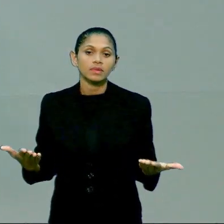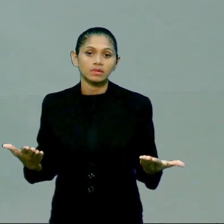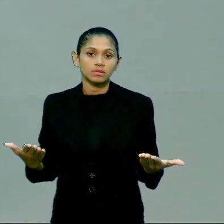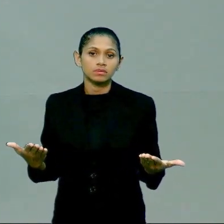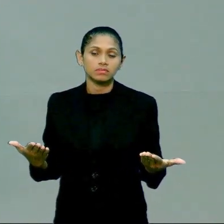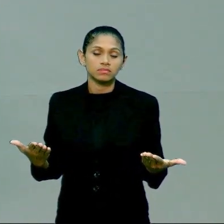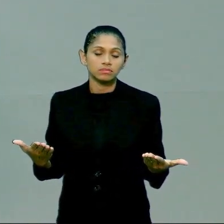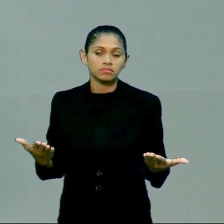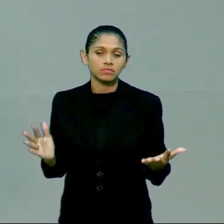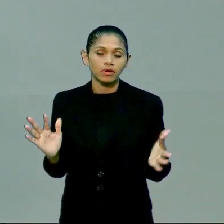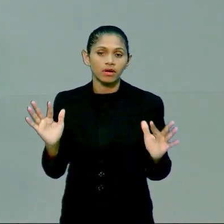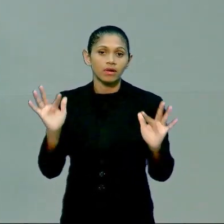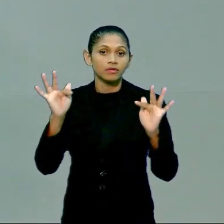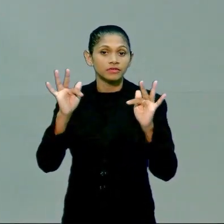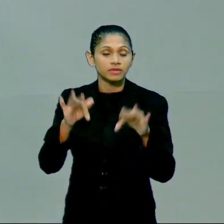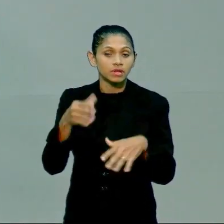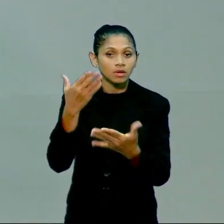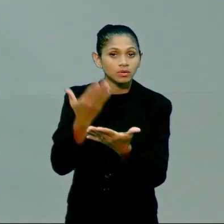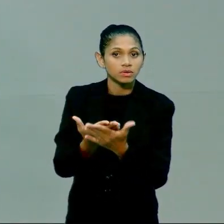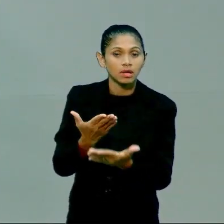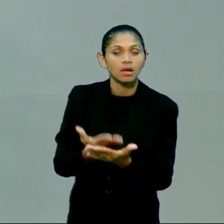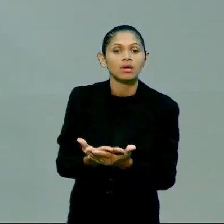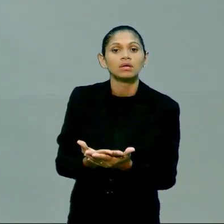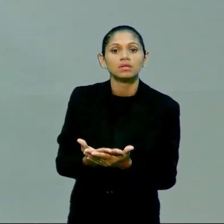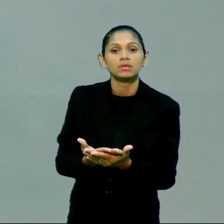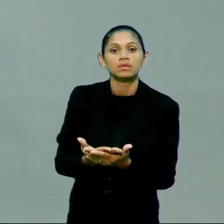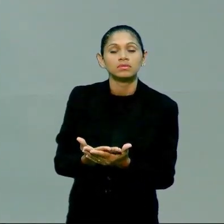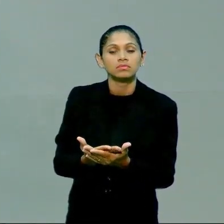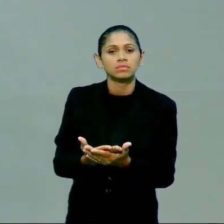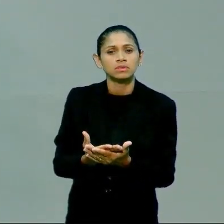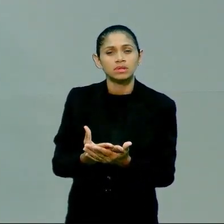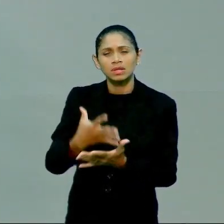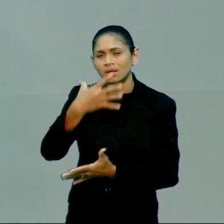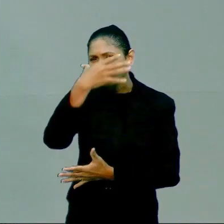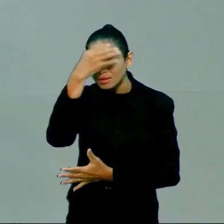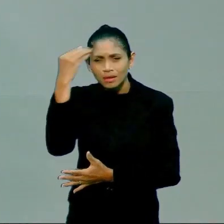galerinha. Chegamos ao final de mais uma aula, né? Não